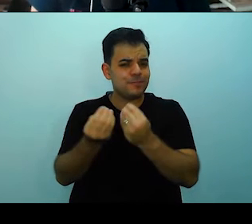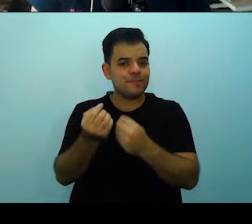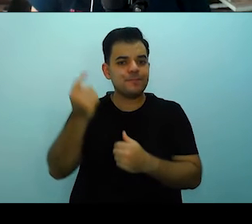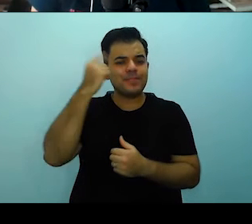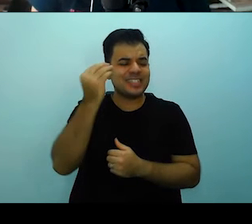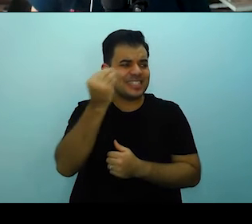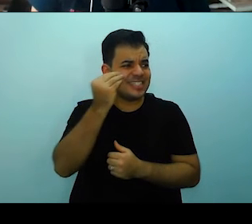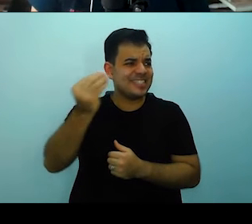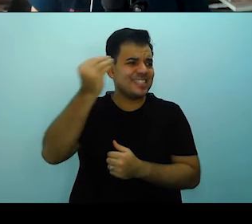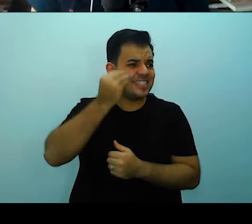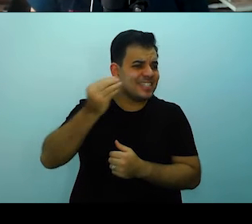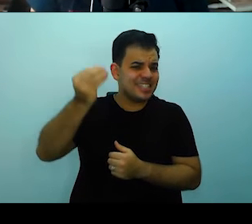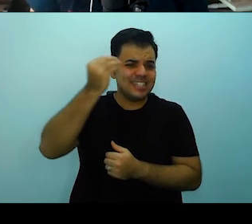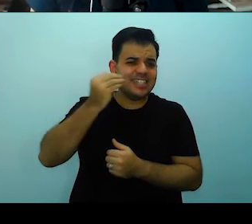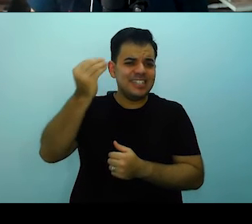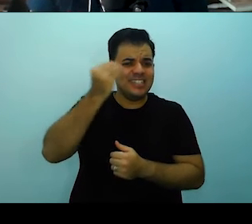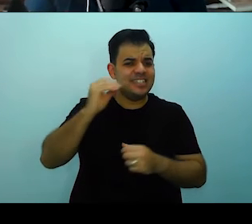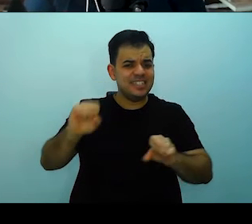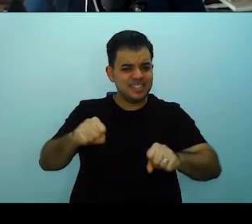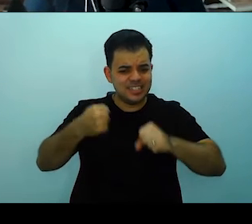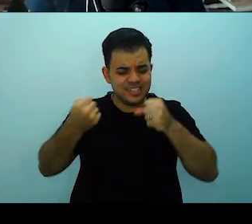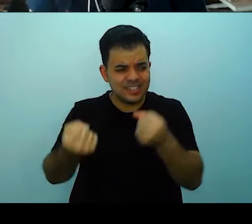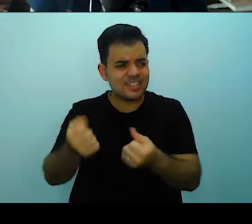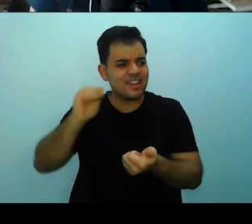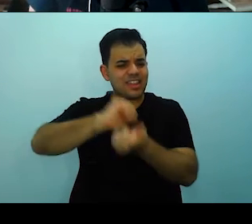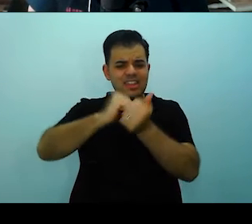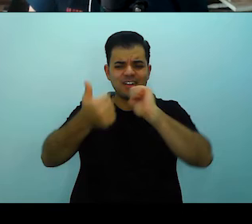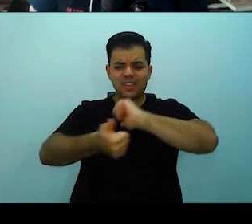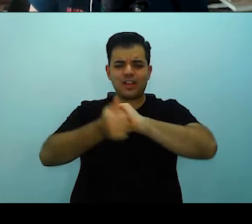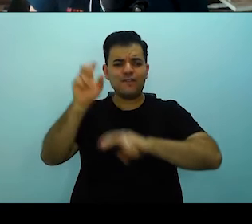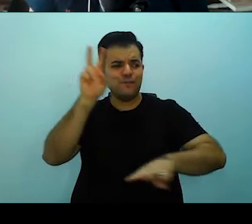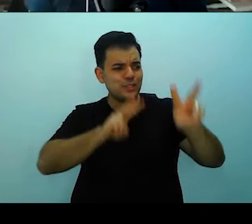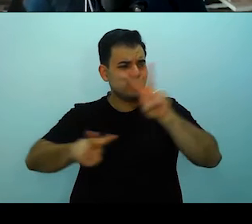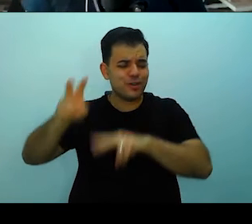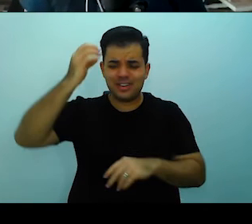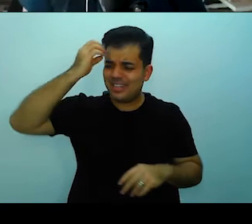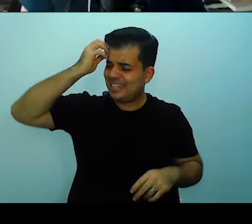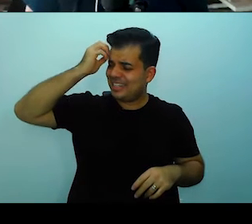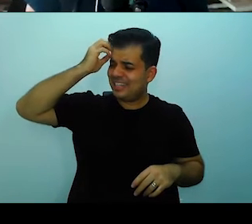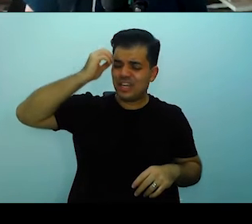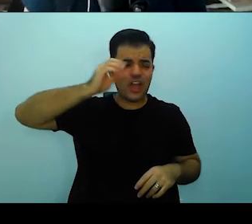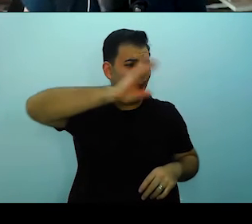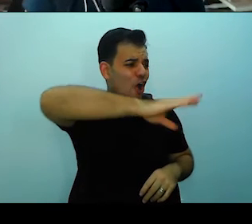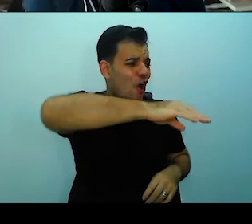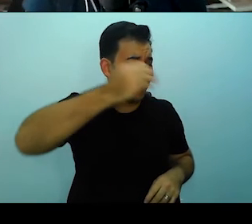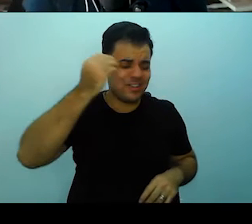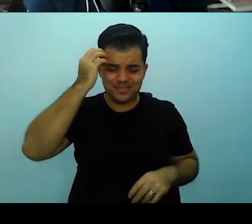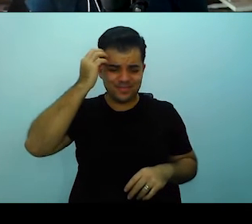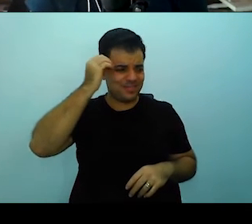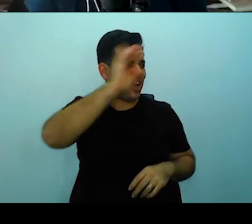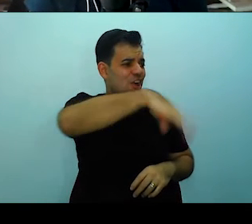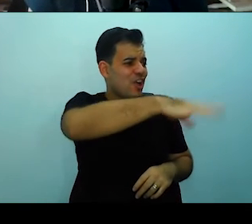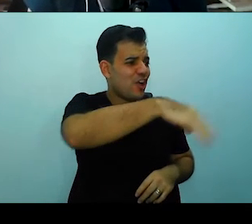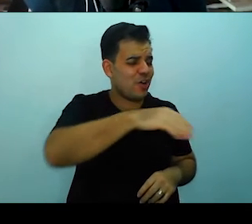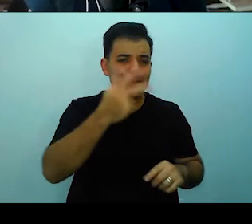fica tentando, como eu posso dizer assim, adaptar o visual. Ele fica tentando fazer o cego enxergar através do vetor